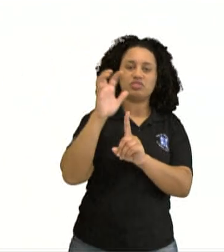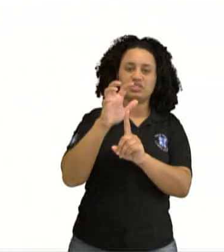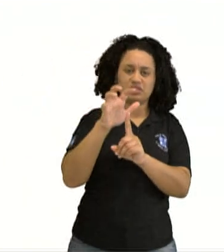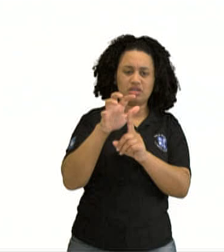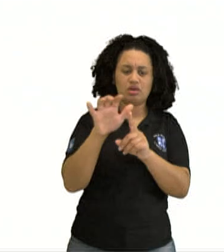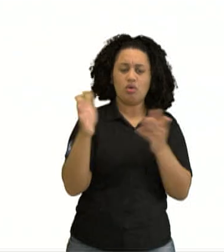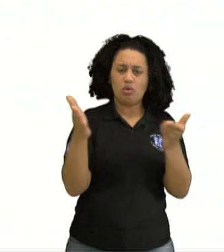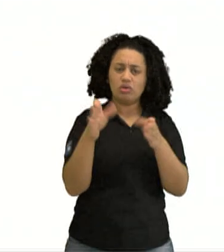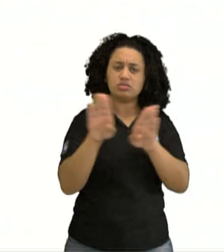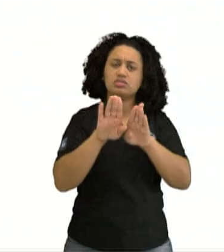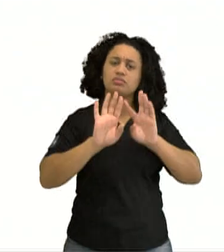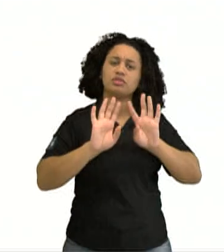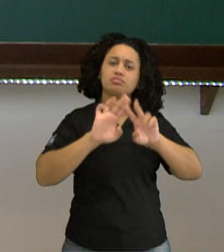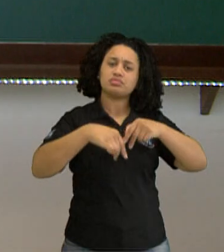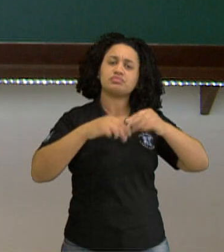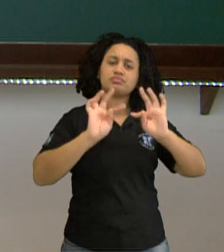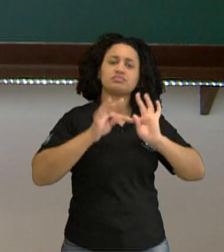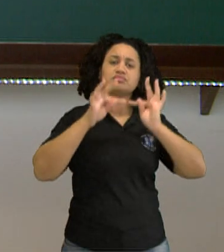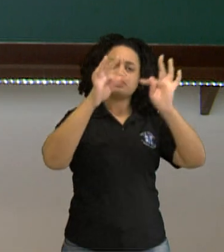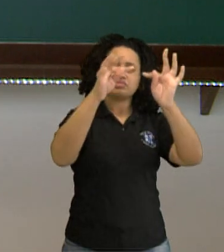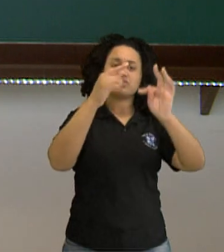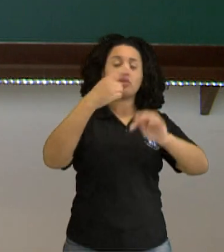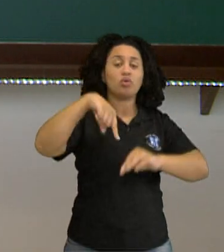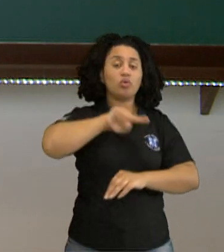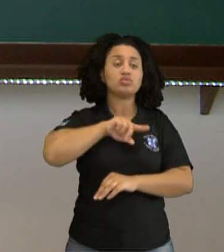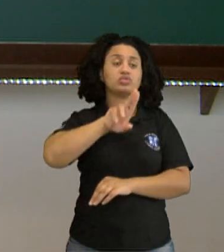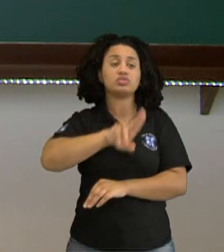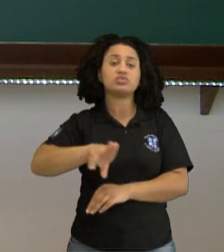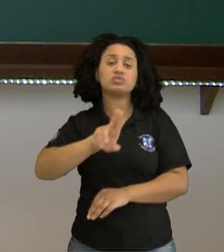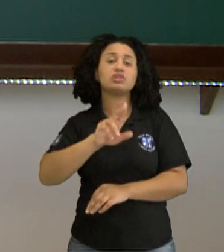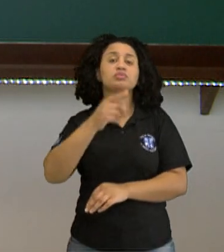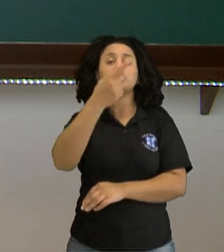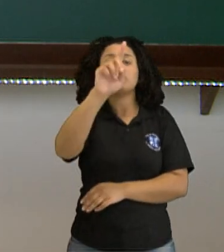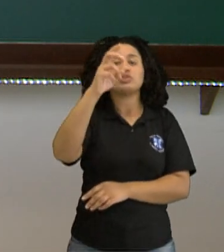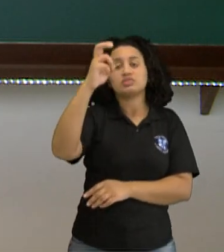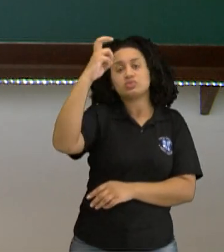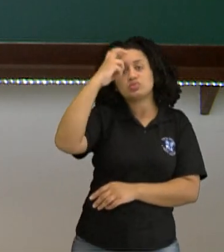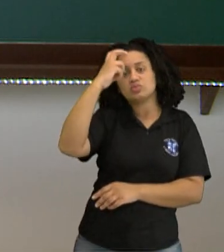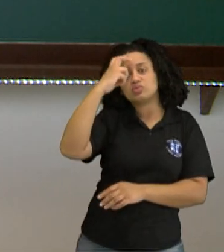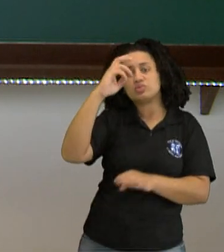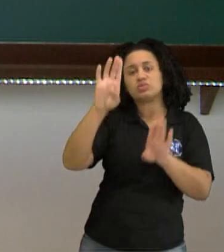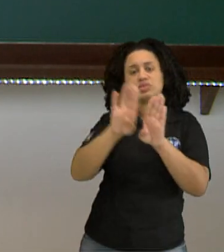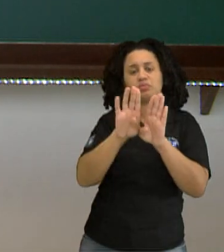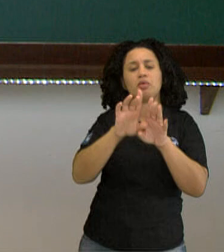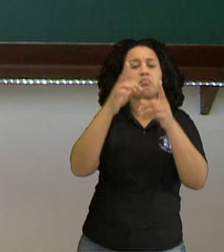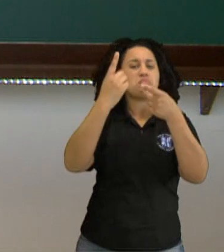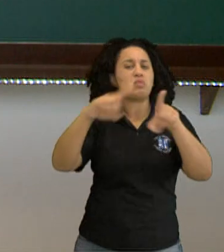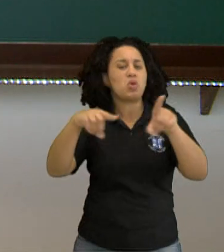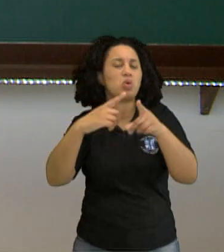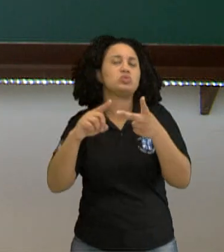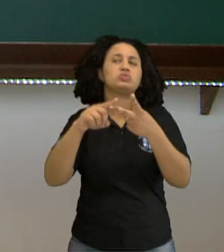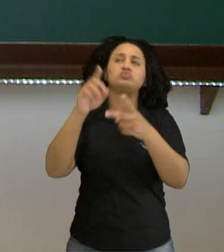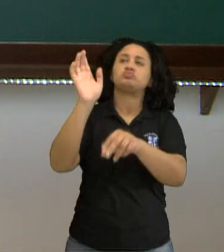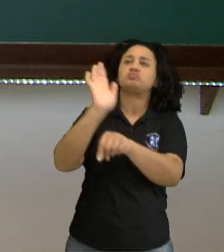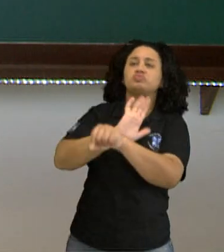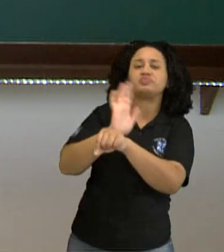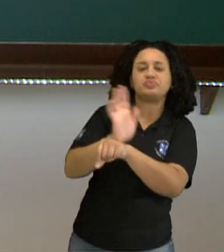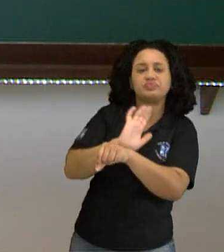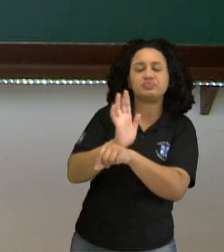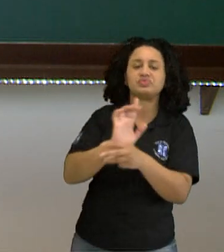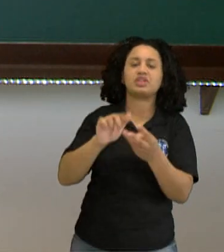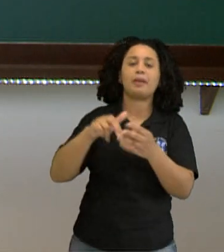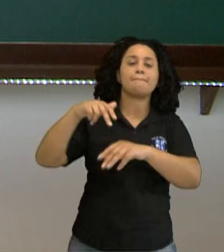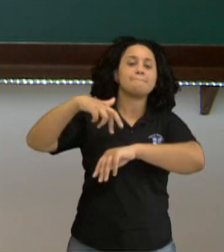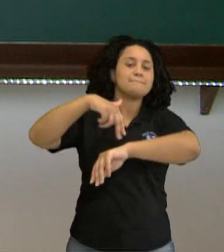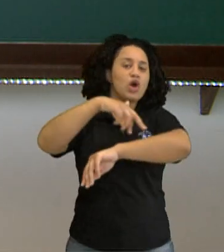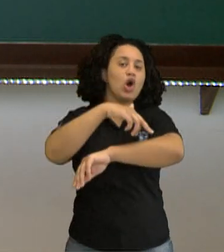hoje a gente utiliza muito, a gente usurpa muito de outras culturas, né? Como a própria música, como o cinema, como a